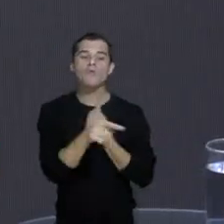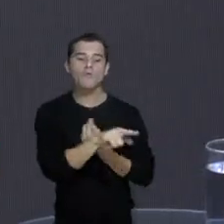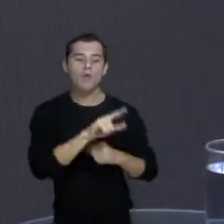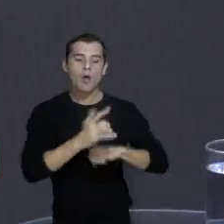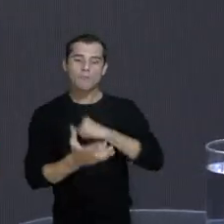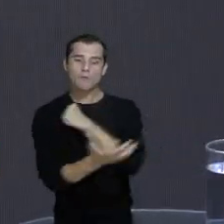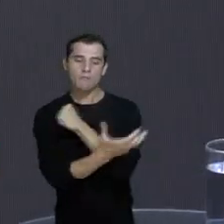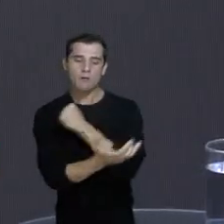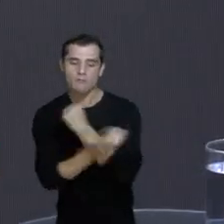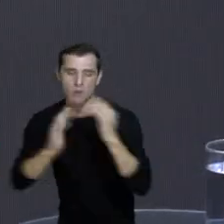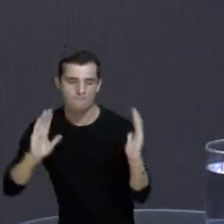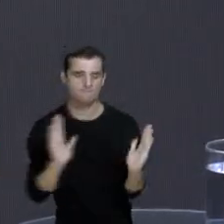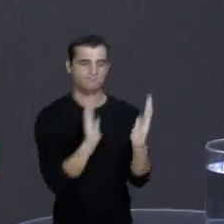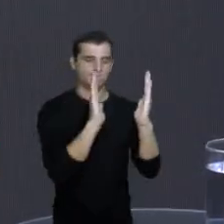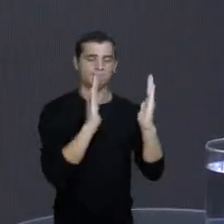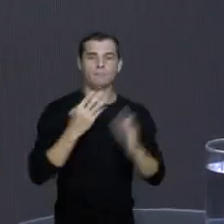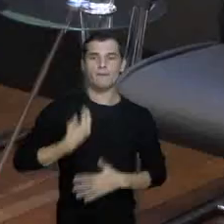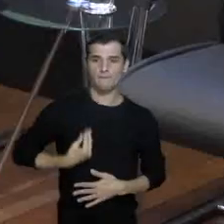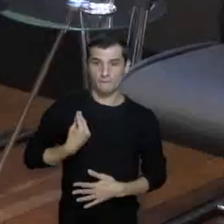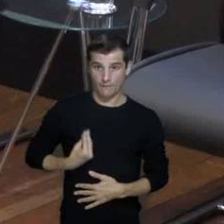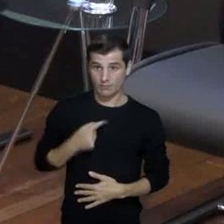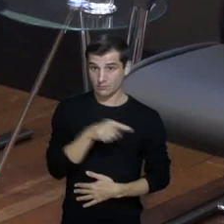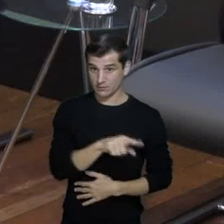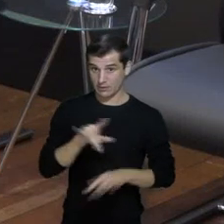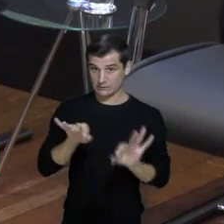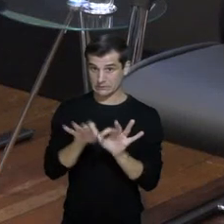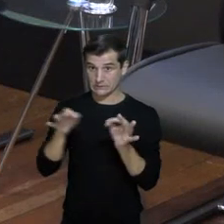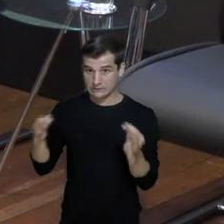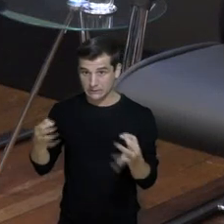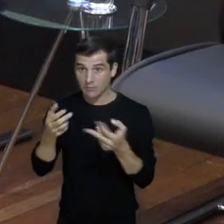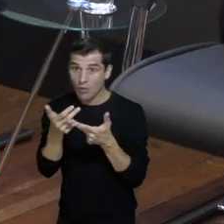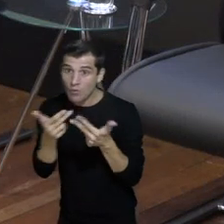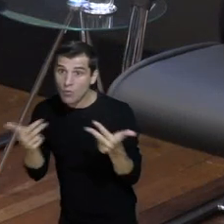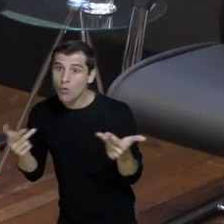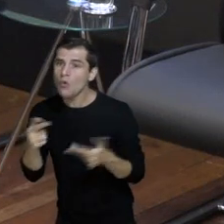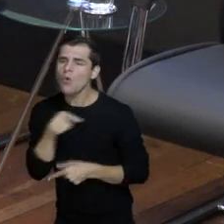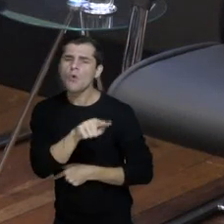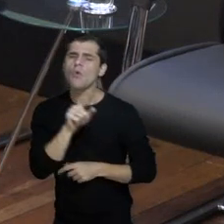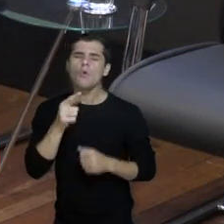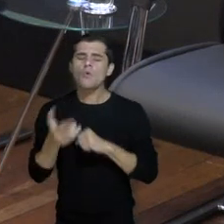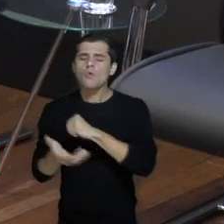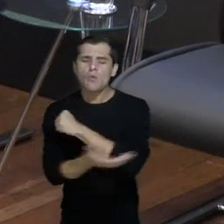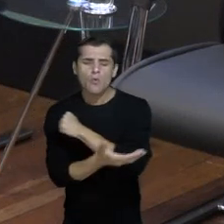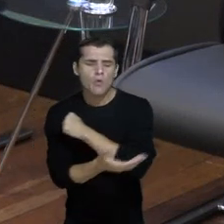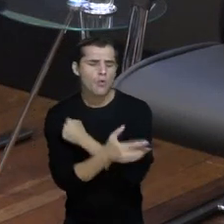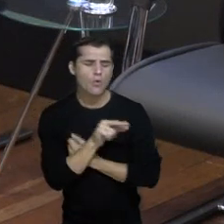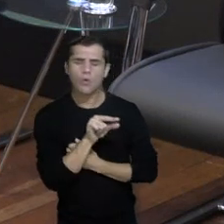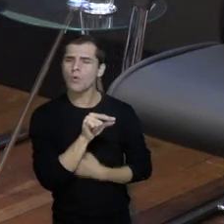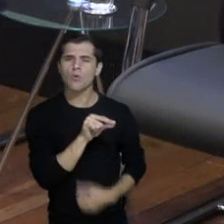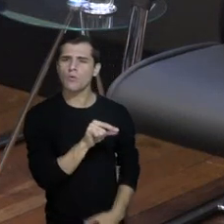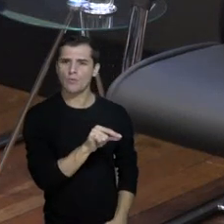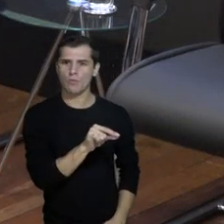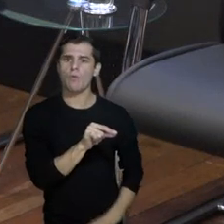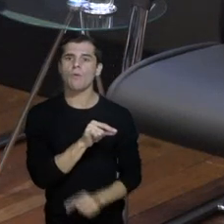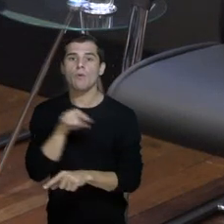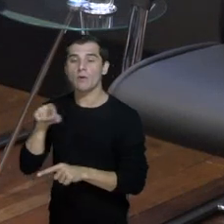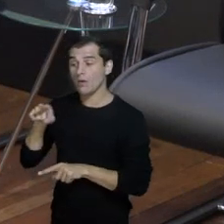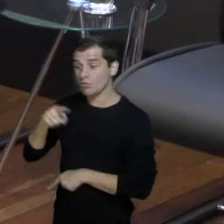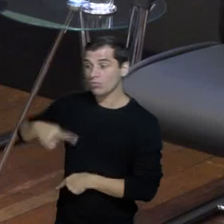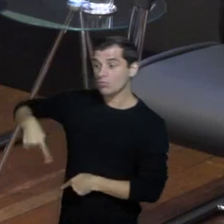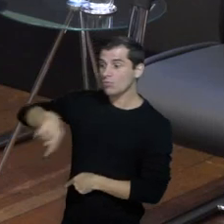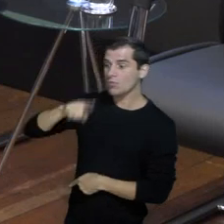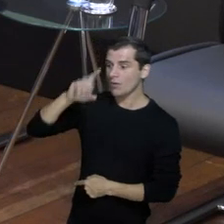gente tem que começar das coisas simples né O que é realmente o que é corrupção o que nós enquanto cidadãos né Nós